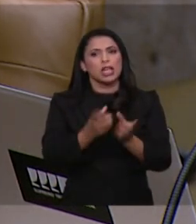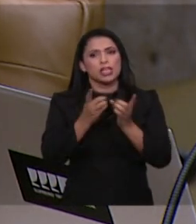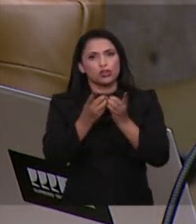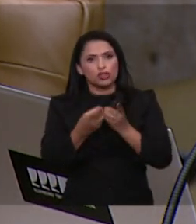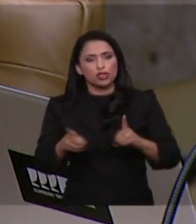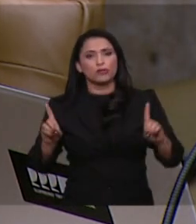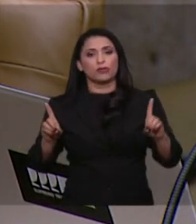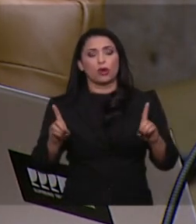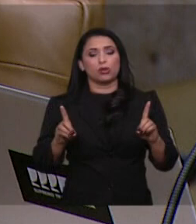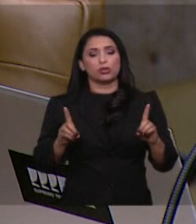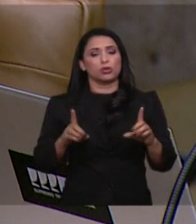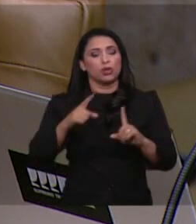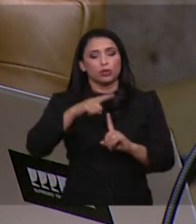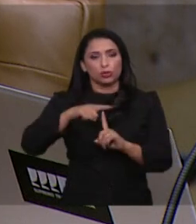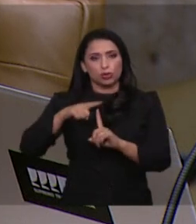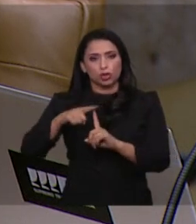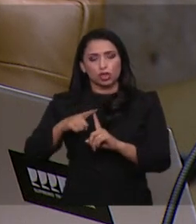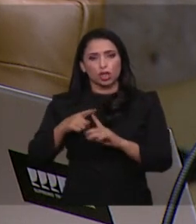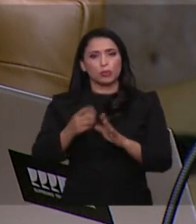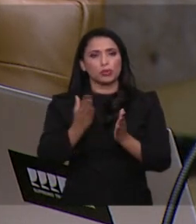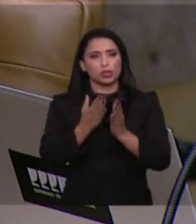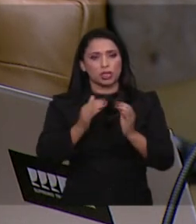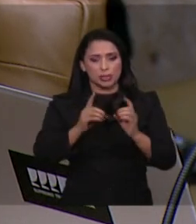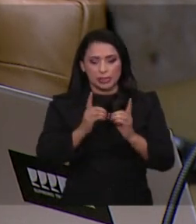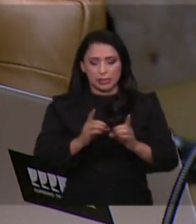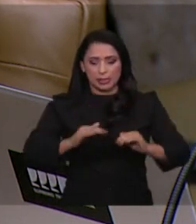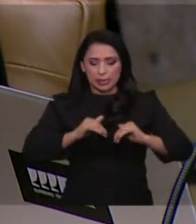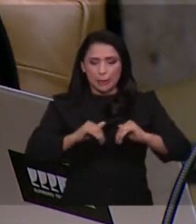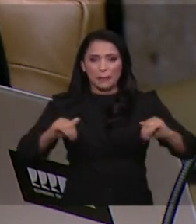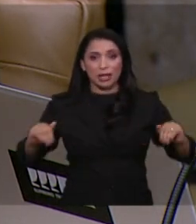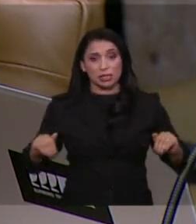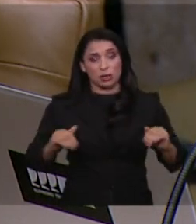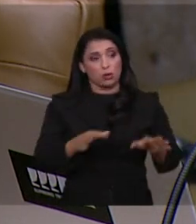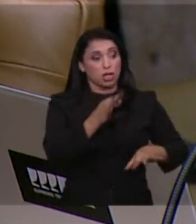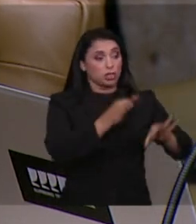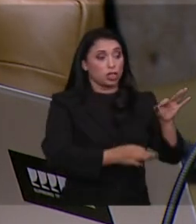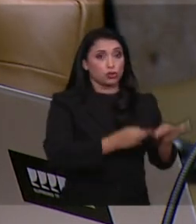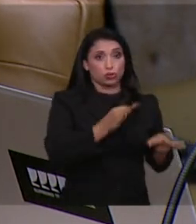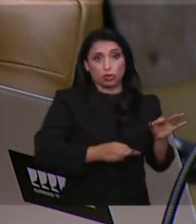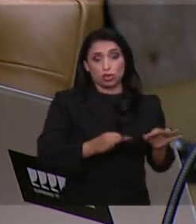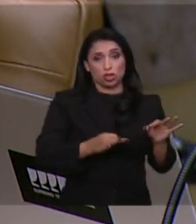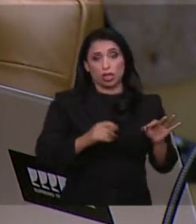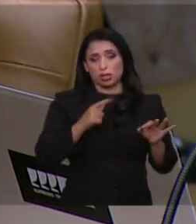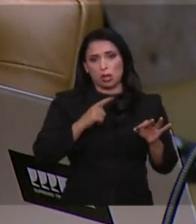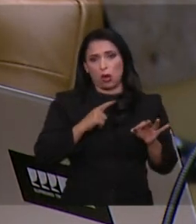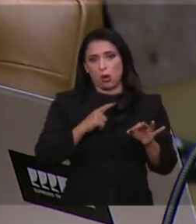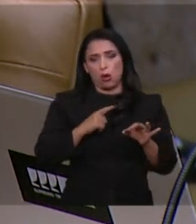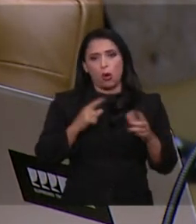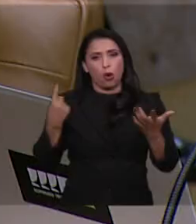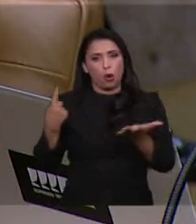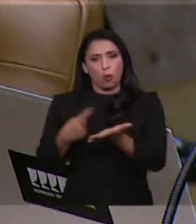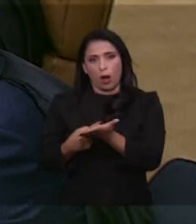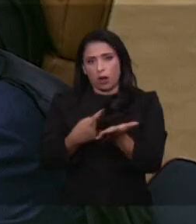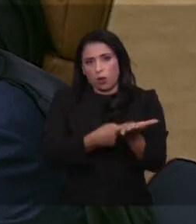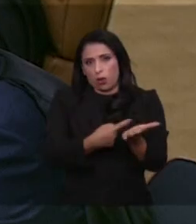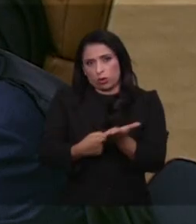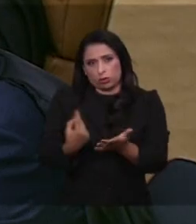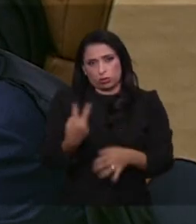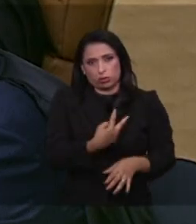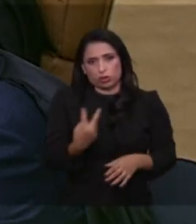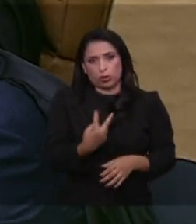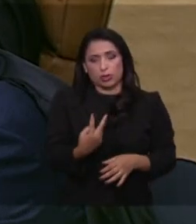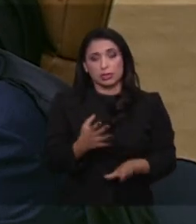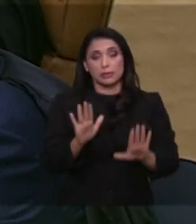as hipóteses de separação dos cônjuges, sejam litigiosos ou consensuais. Eu apenas estou lembrando, ministro, porque